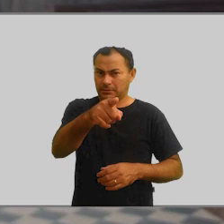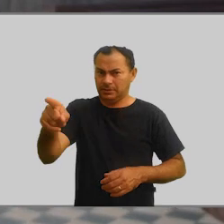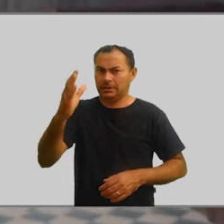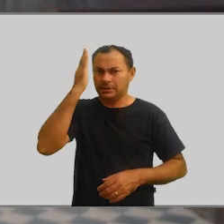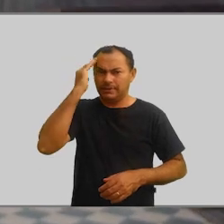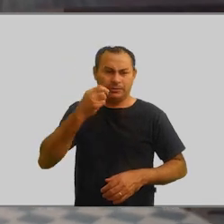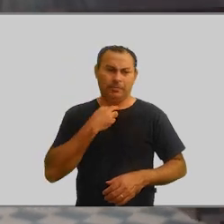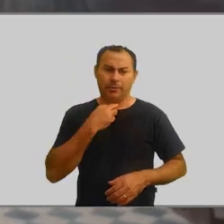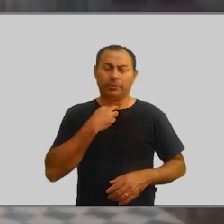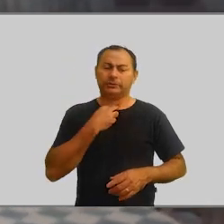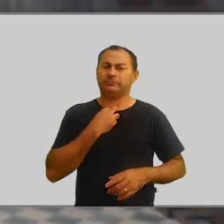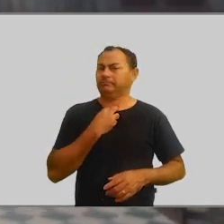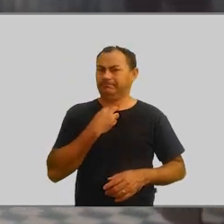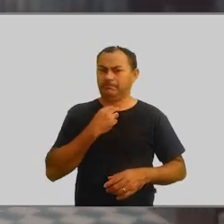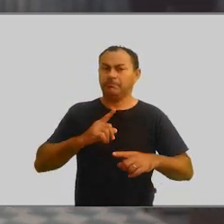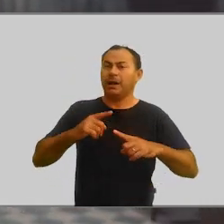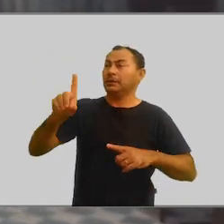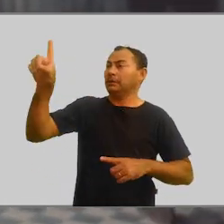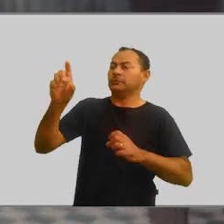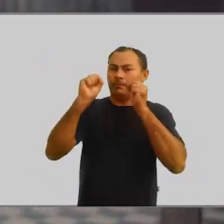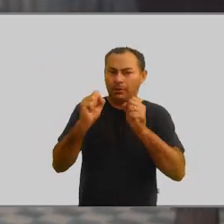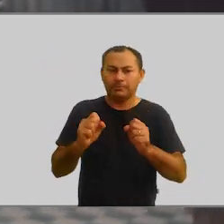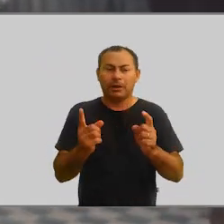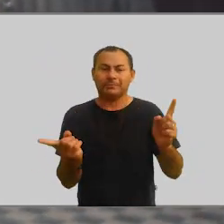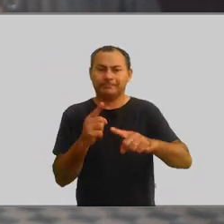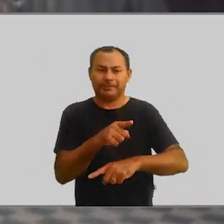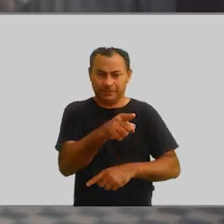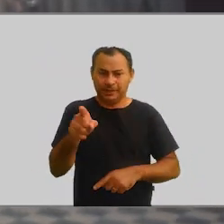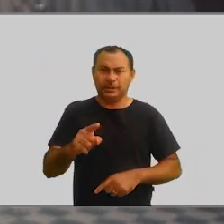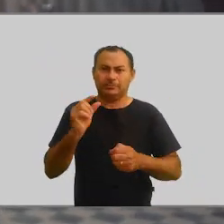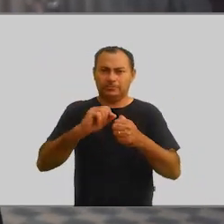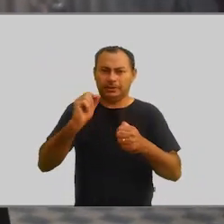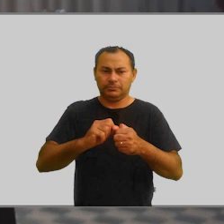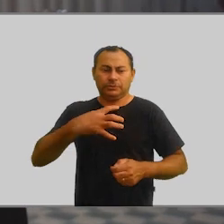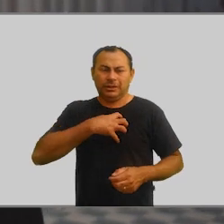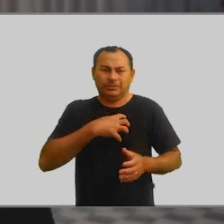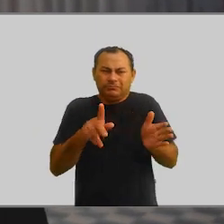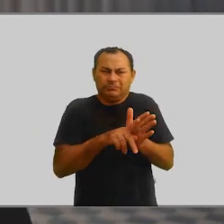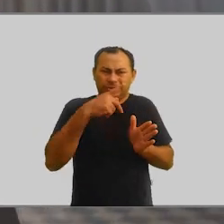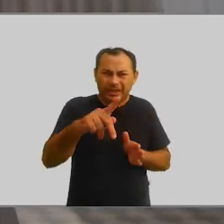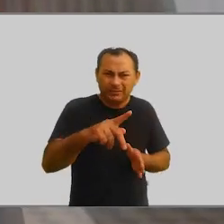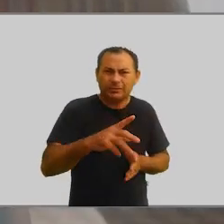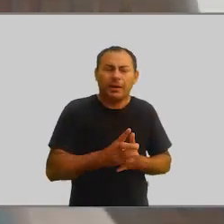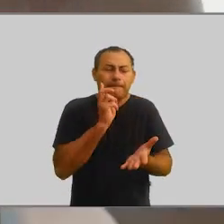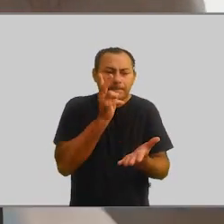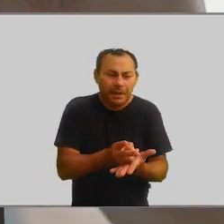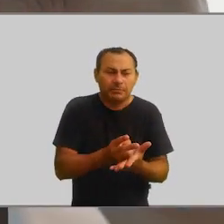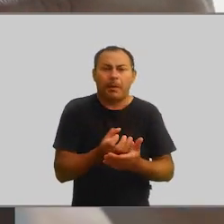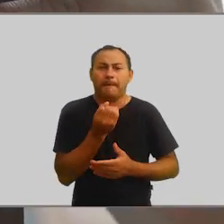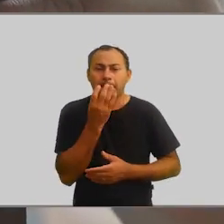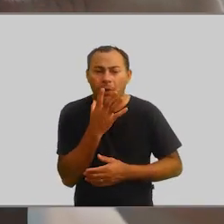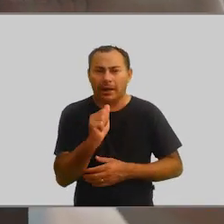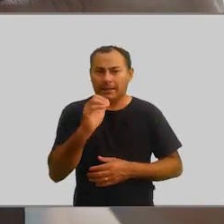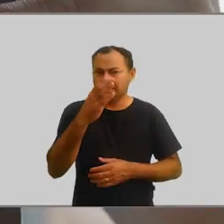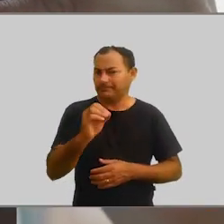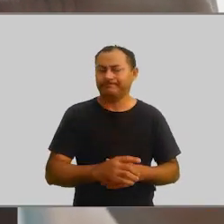não podem, mas Deus pode. Caso contrário, vocês acabam fazendo do jeito de vocês, e mesmo que seja uma